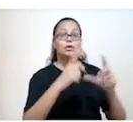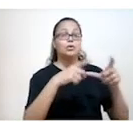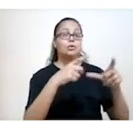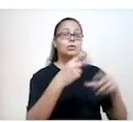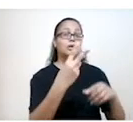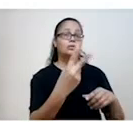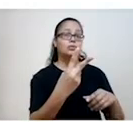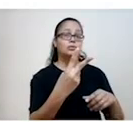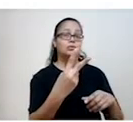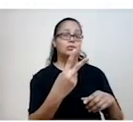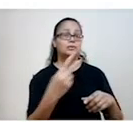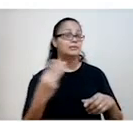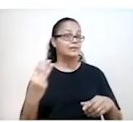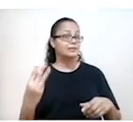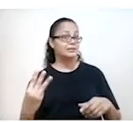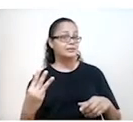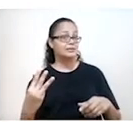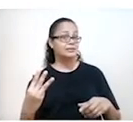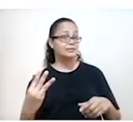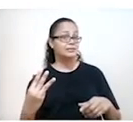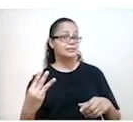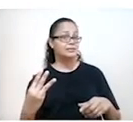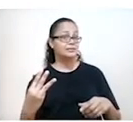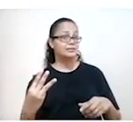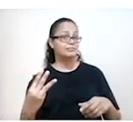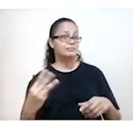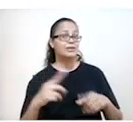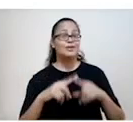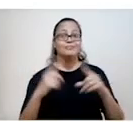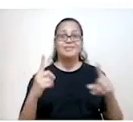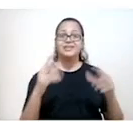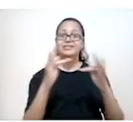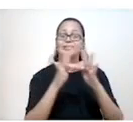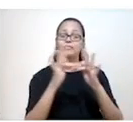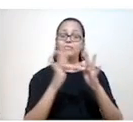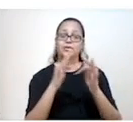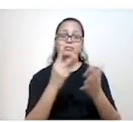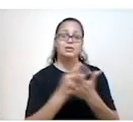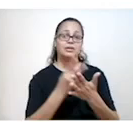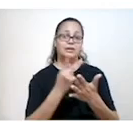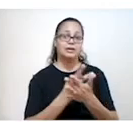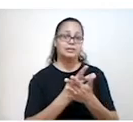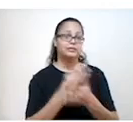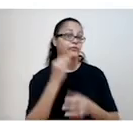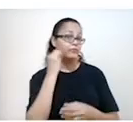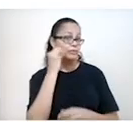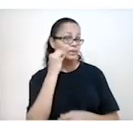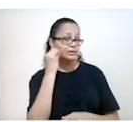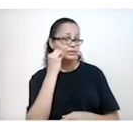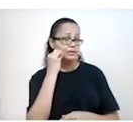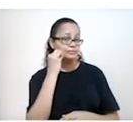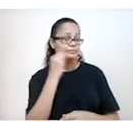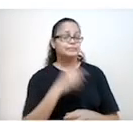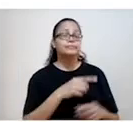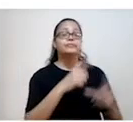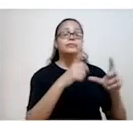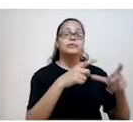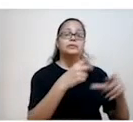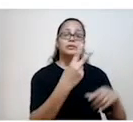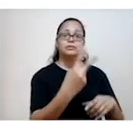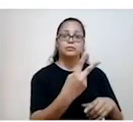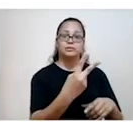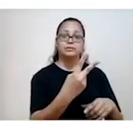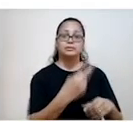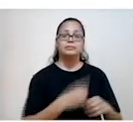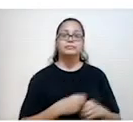dar 3. Se der diferente de 3, essa fórmula está errada. Então vamos testar. Posição 2. Ó, no